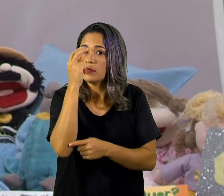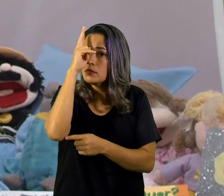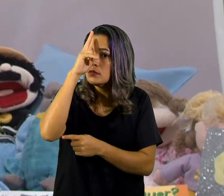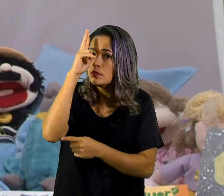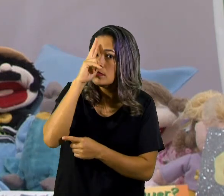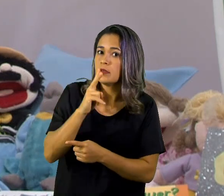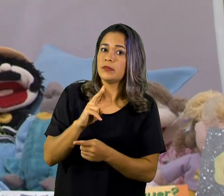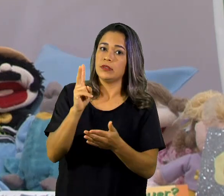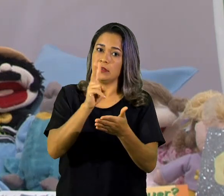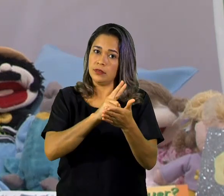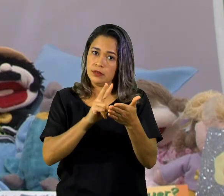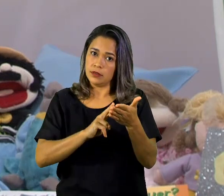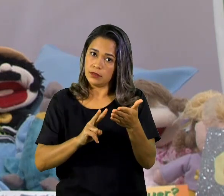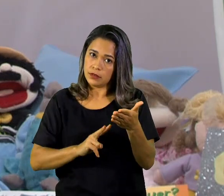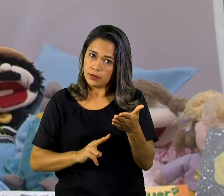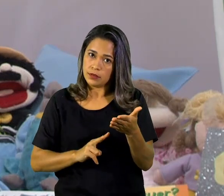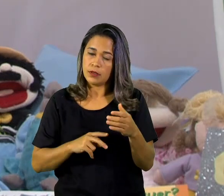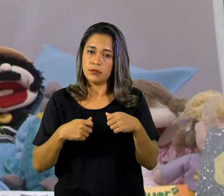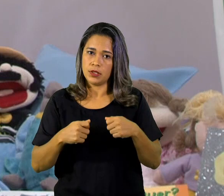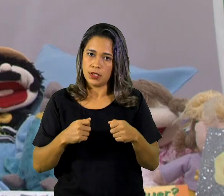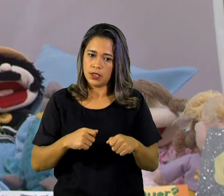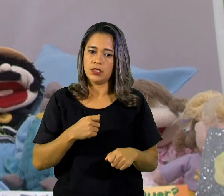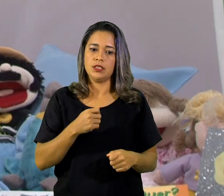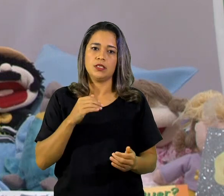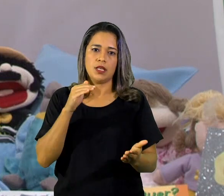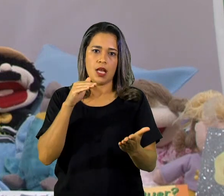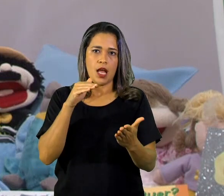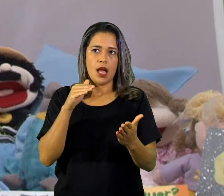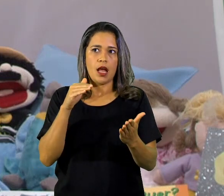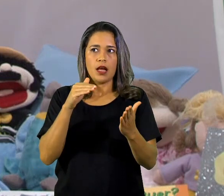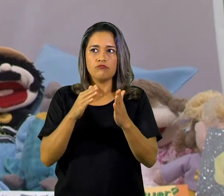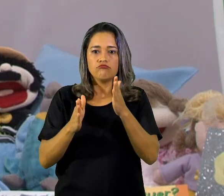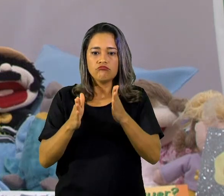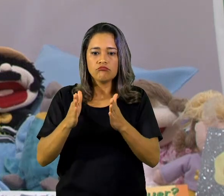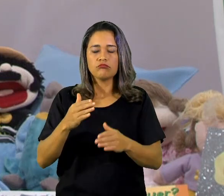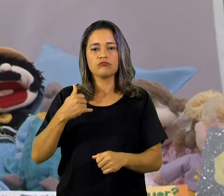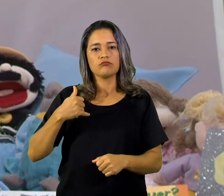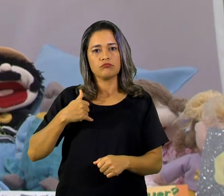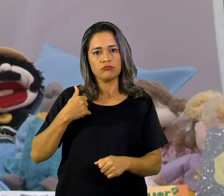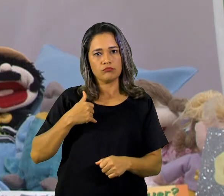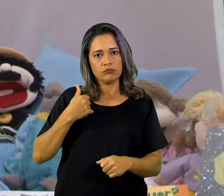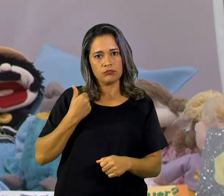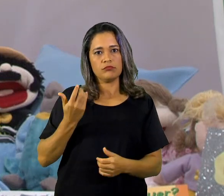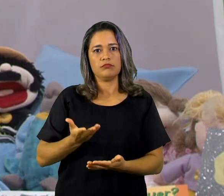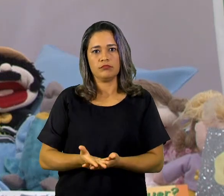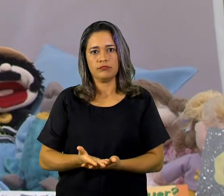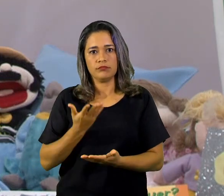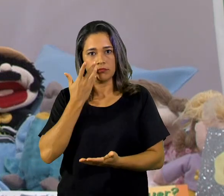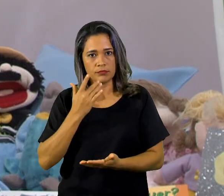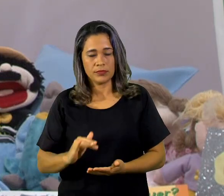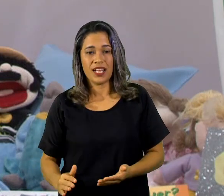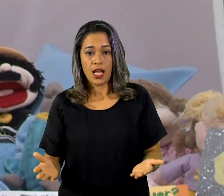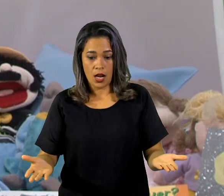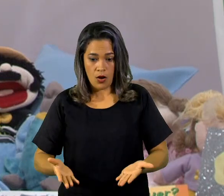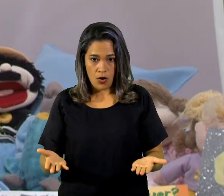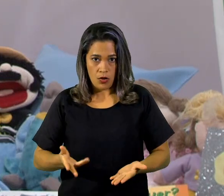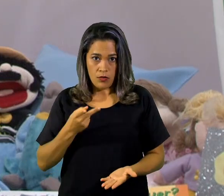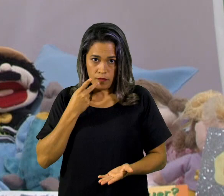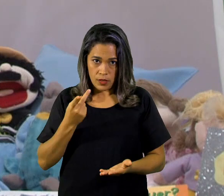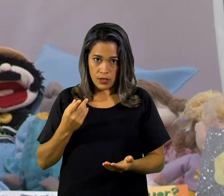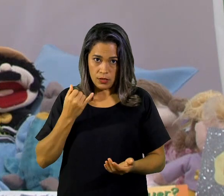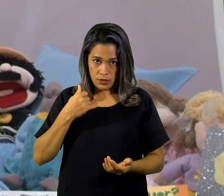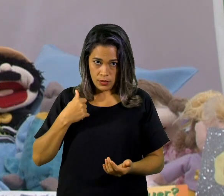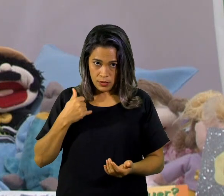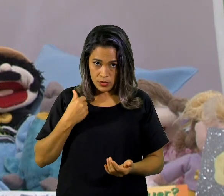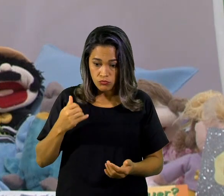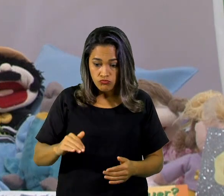leitura, ela tem que estar de acordo com a faixa etária da sua criança. Aqui estamos falando de crianças de maternal 1. Então,